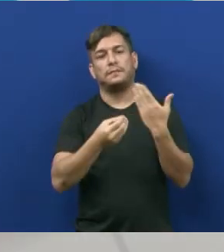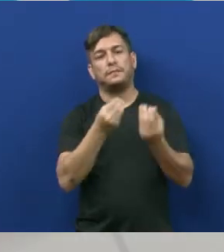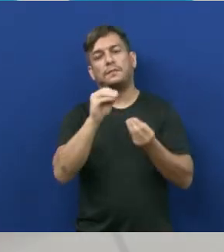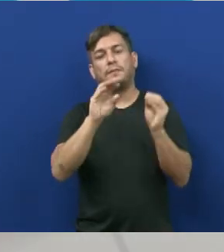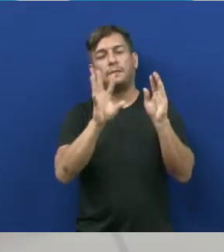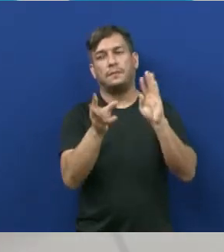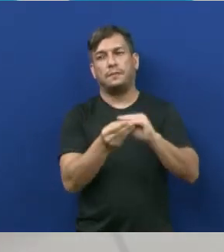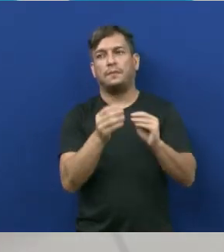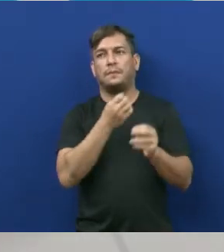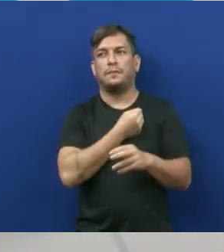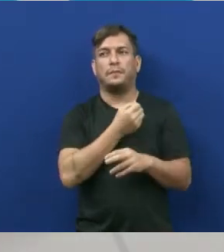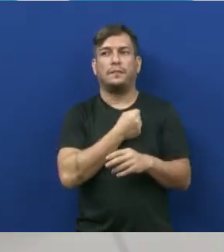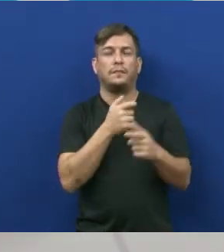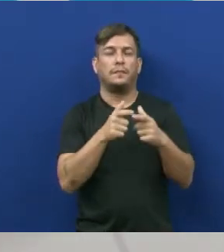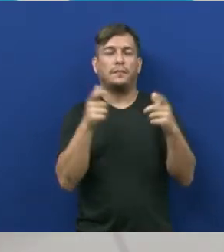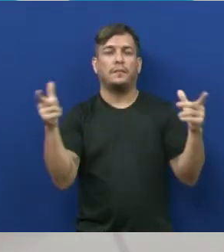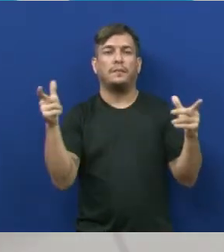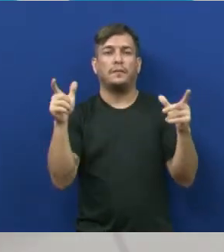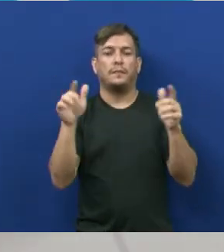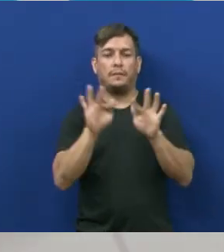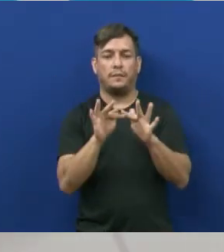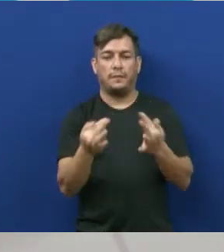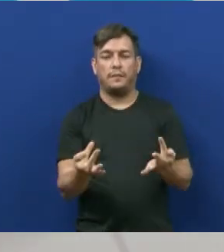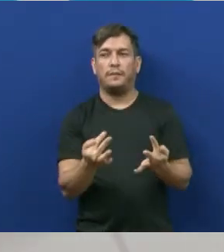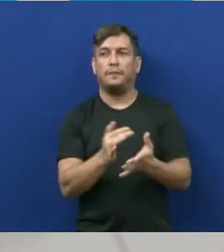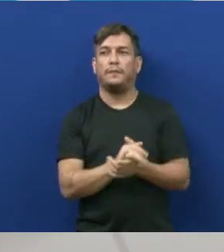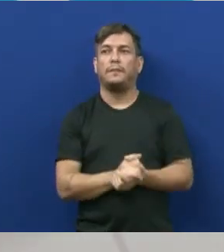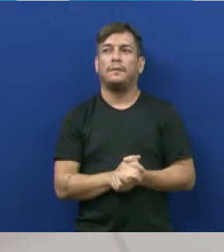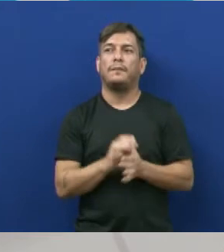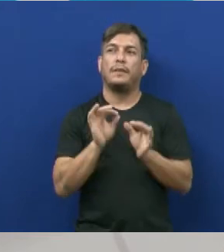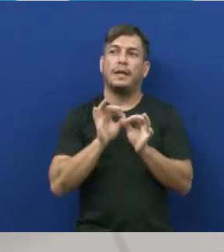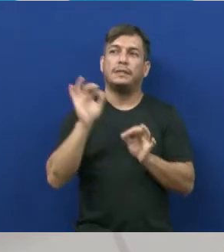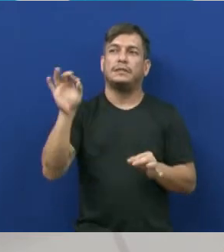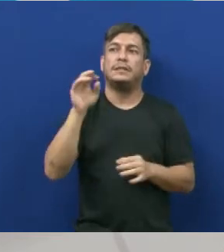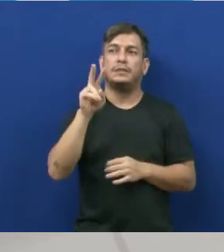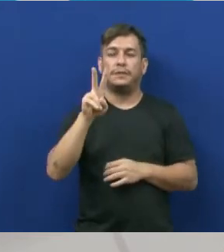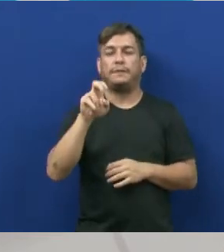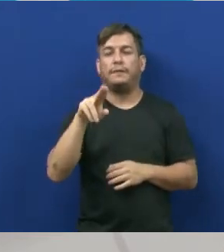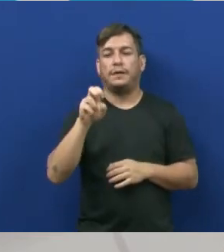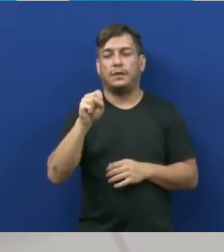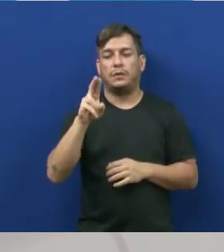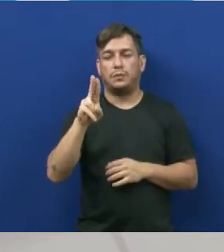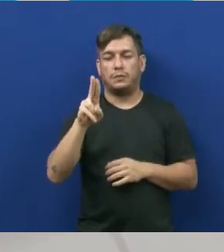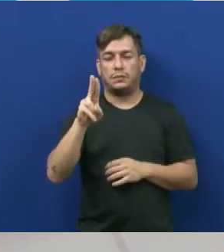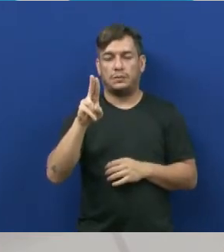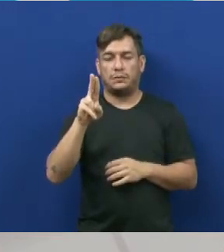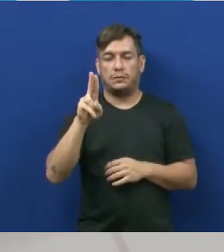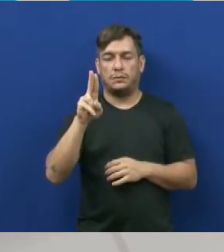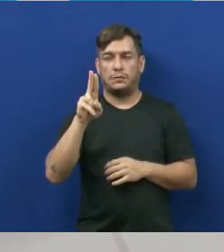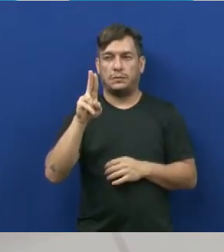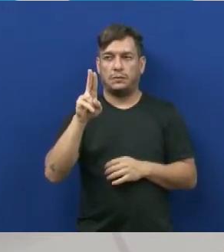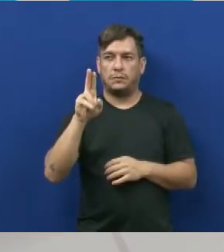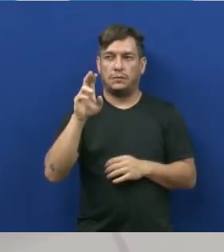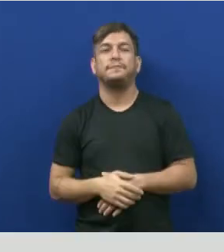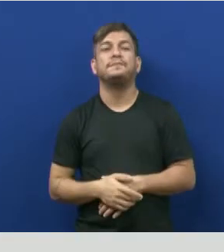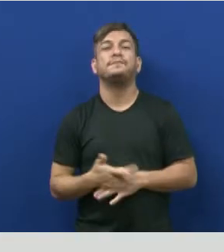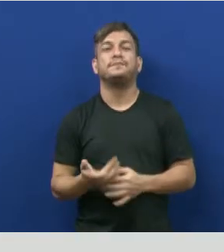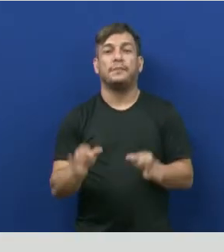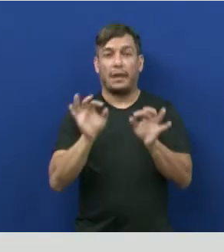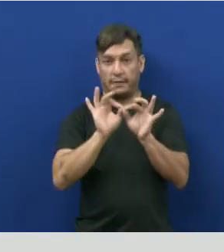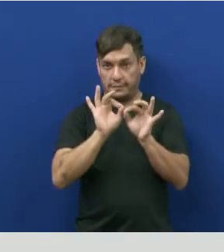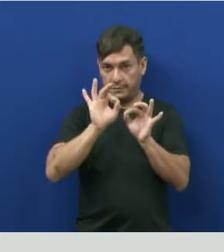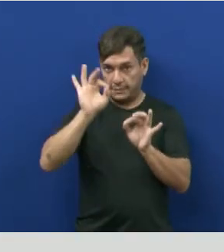números tão grandes de uma maneira simplificada. A distância de Vênus até o Sol. A gente tem que